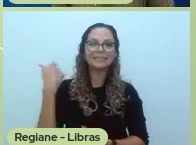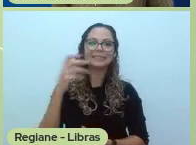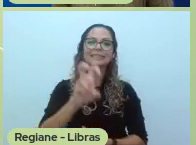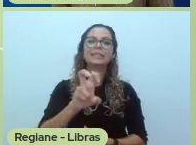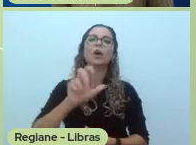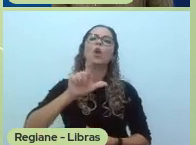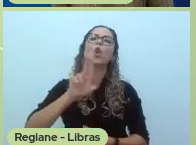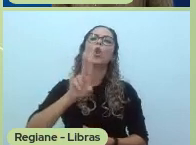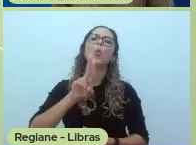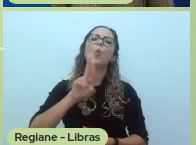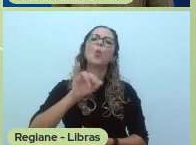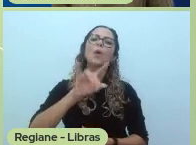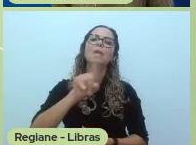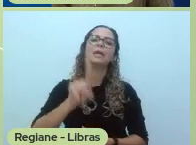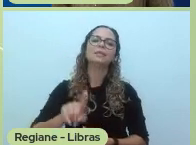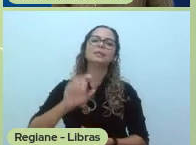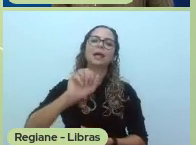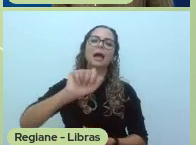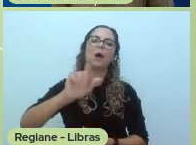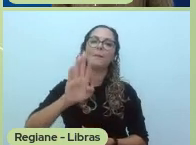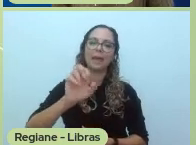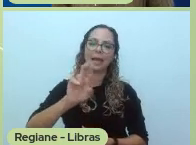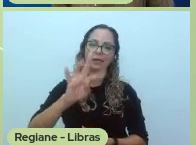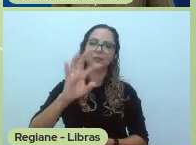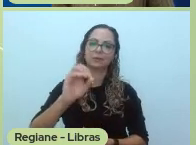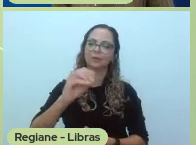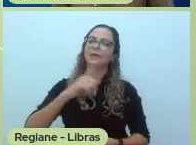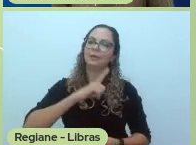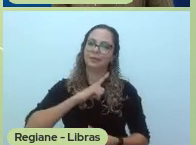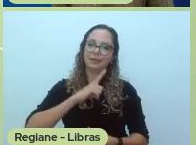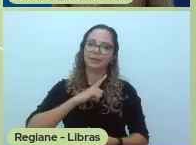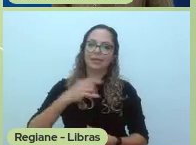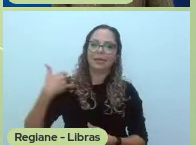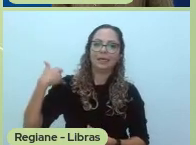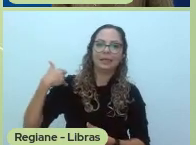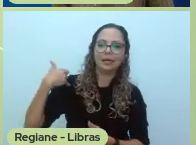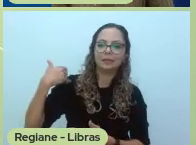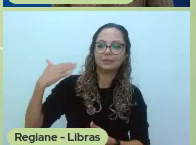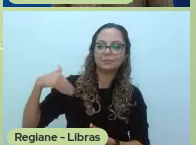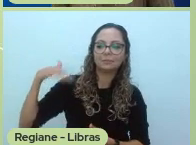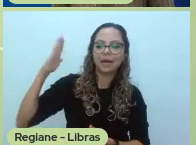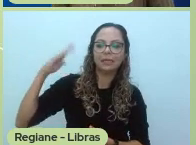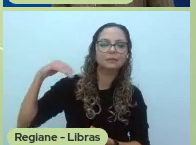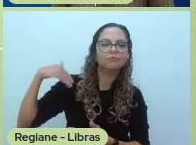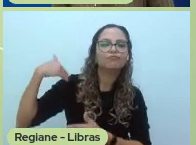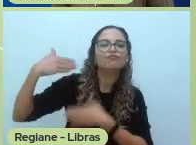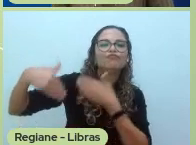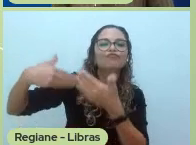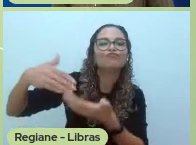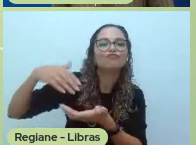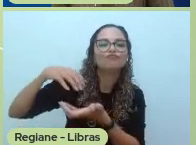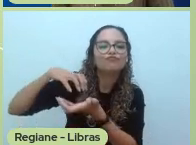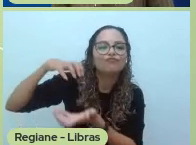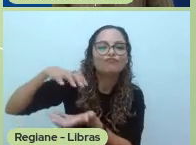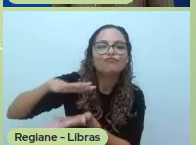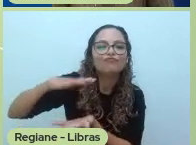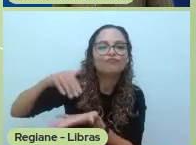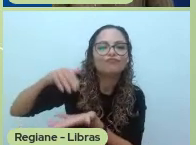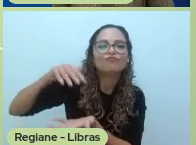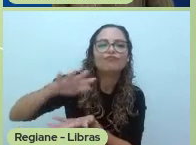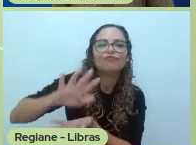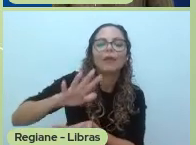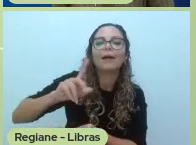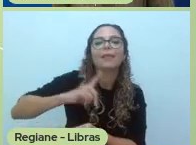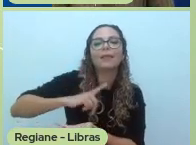Alberto, então eu tenho os desafios da maternidade mais tardia, um e único filho, ainda rodando assim,